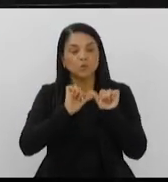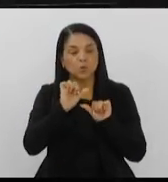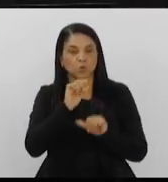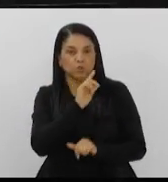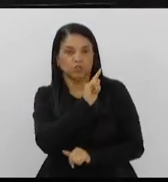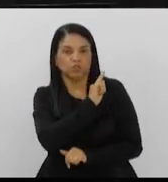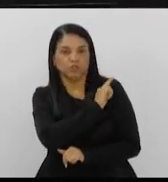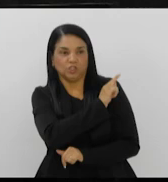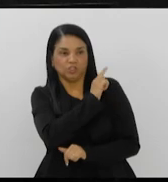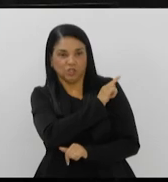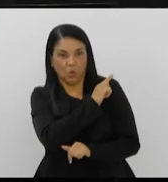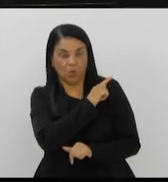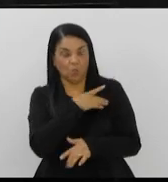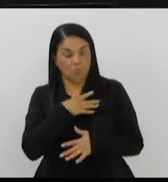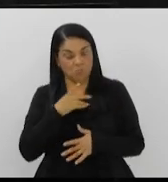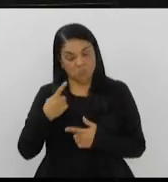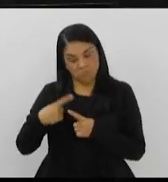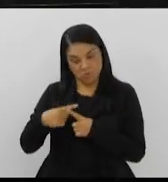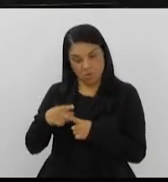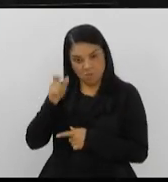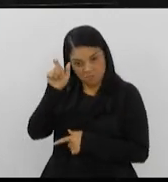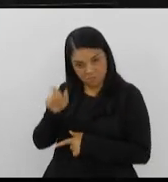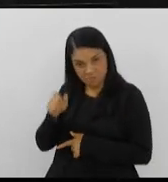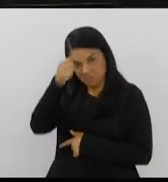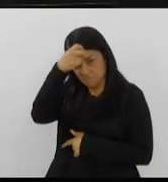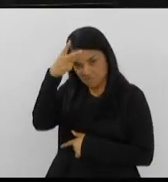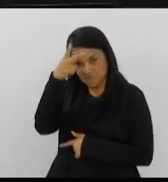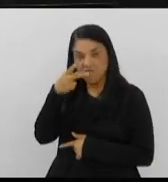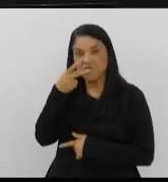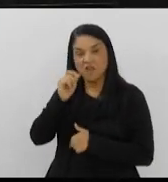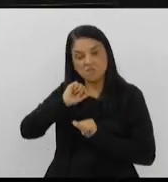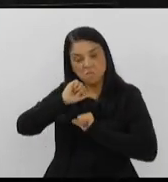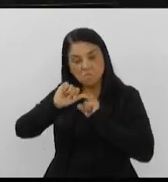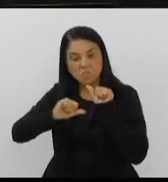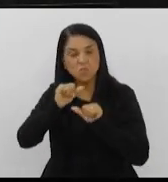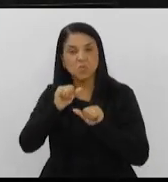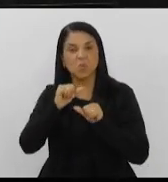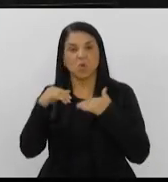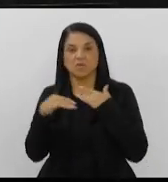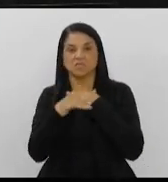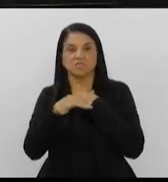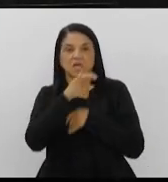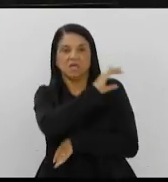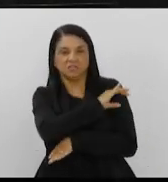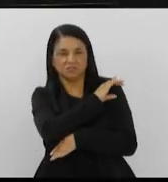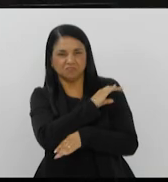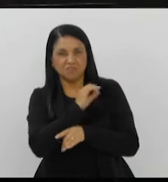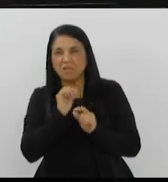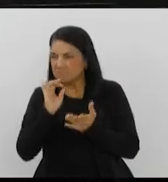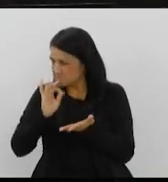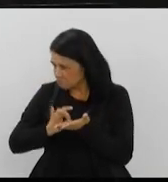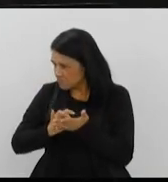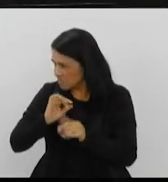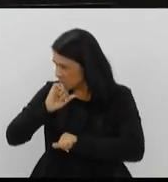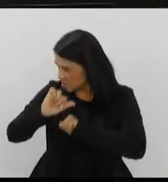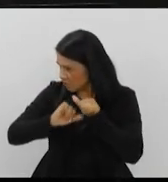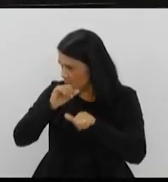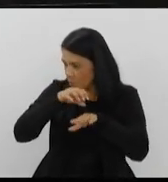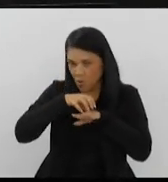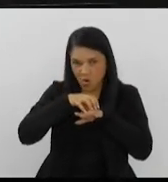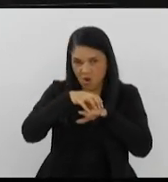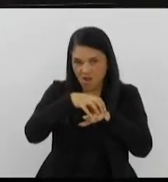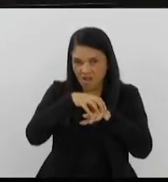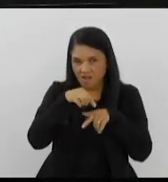que ele transformou Campos do Goytacazes. Eu quero saber se ele realmente transformou o transporte público da cidade. Eu